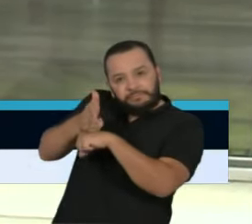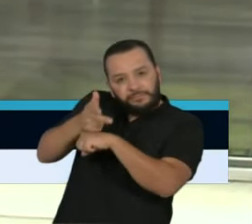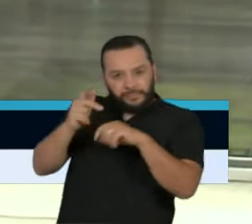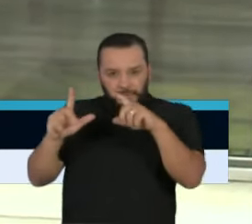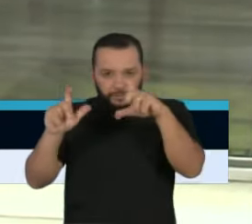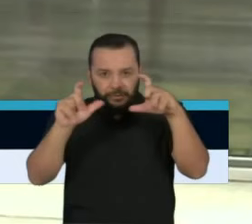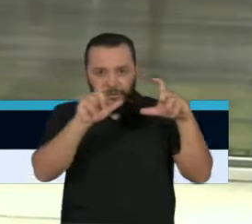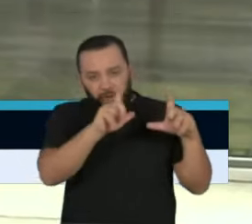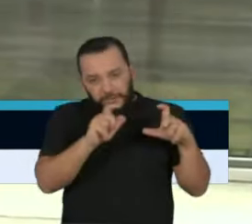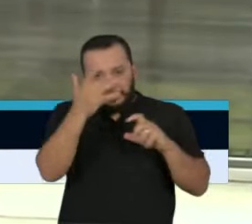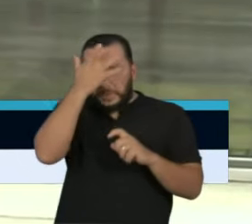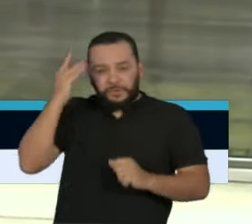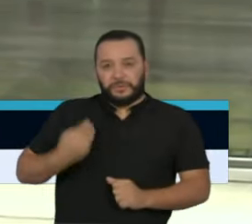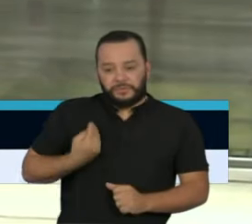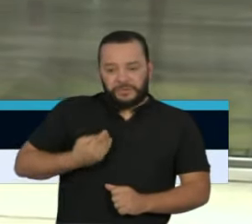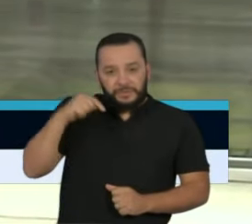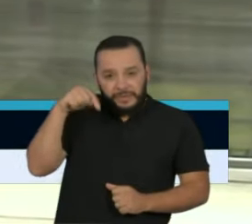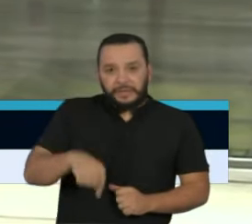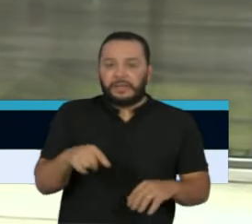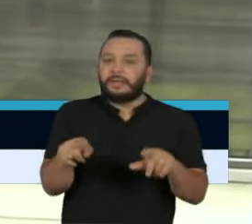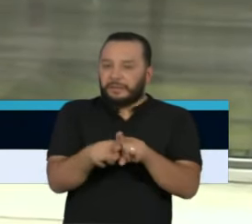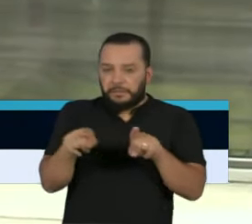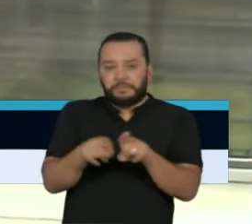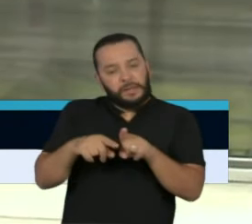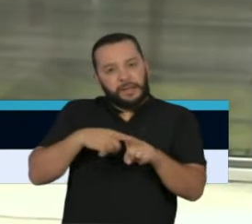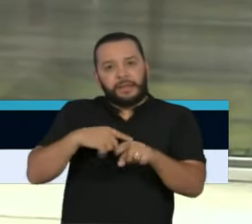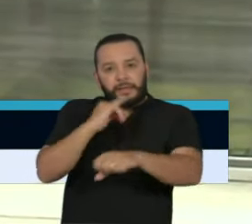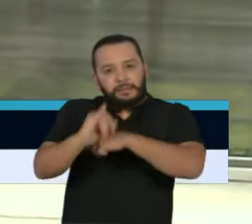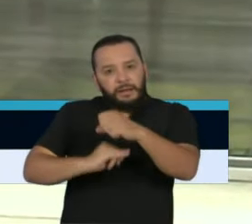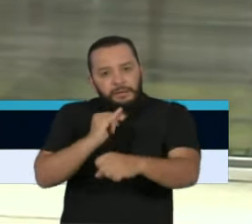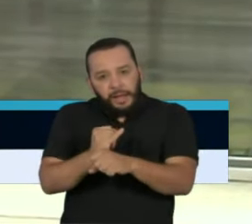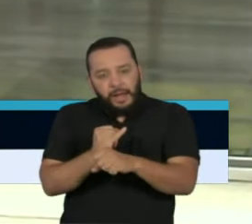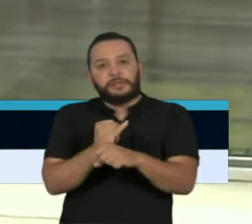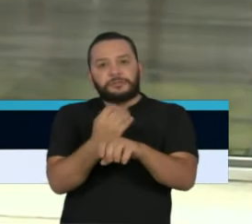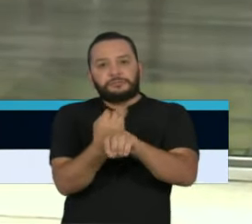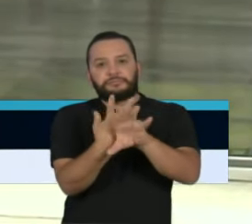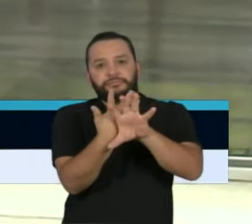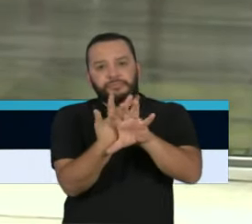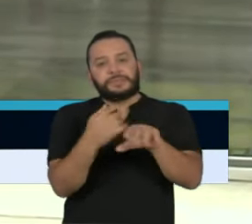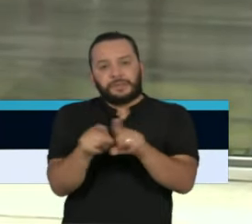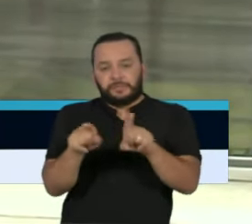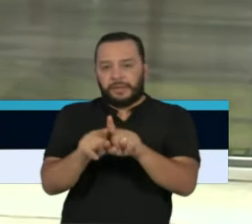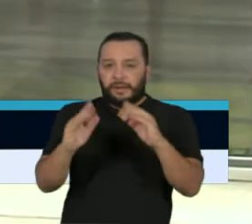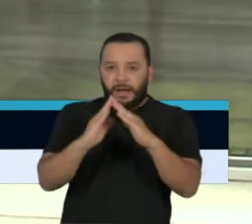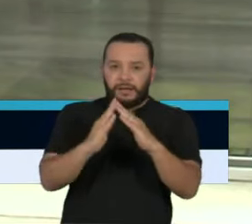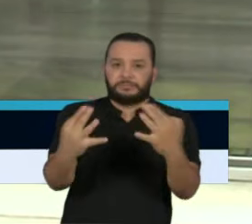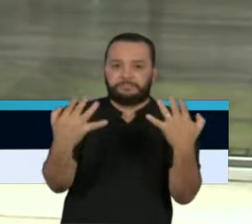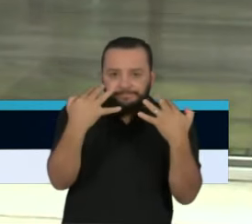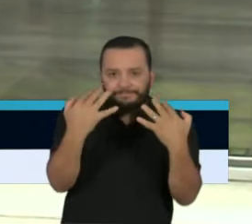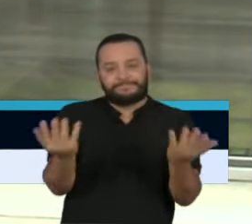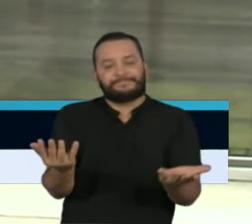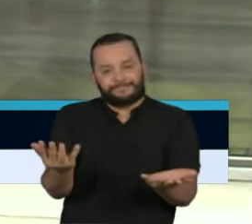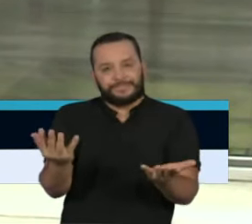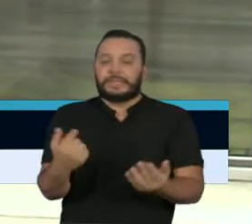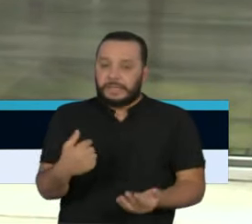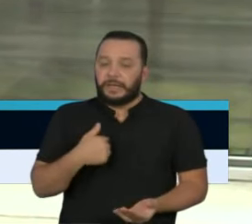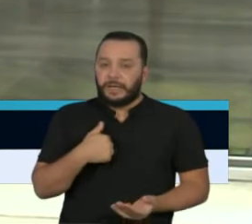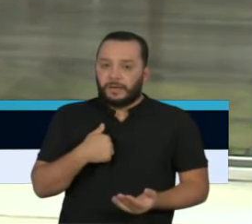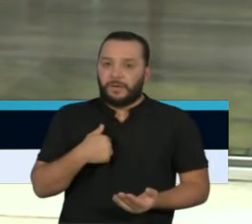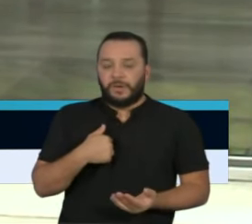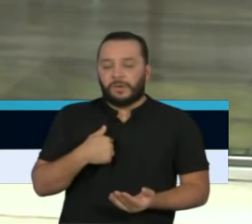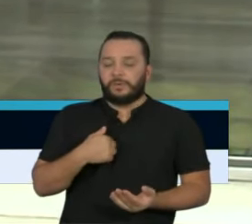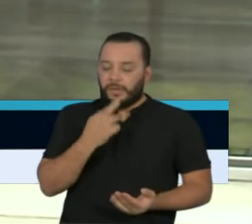estão aqui presentes, aos que estão remotamente também participando desta coletiva. Quero renovar, em meu nome e no do